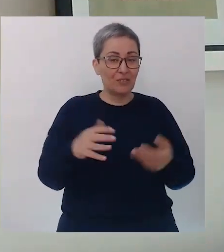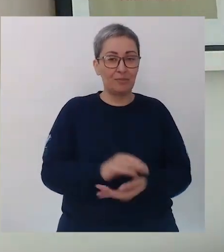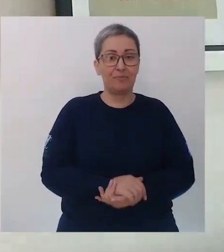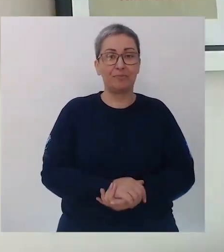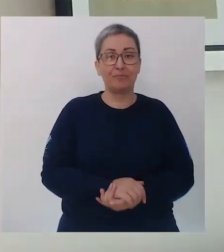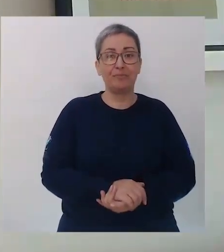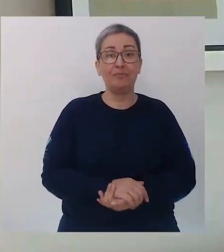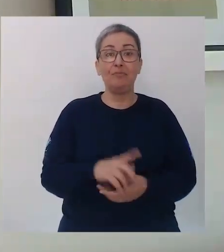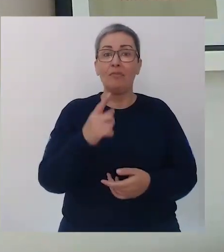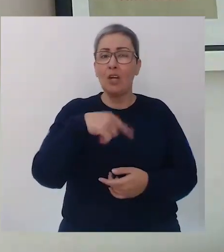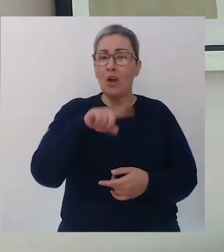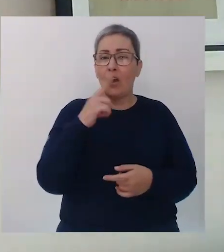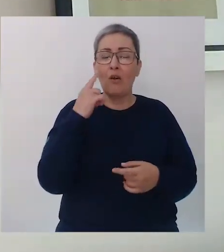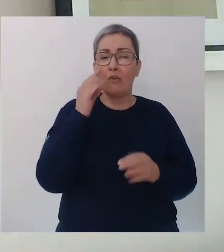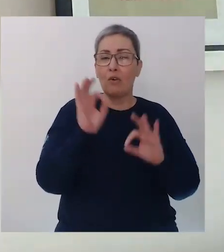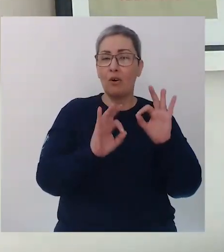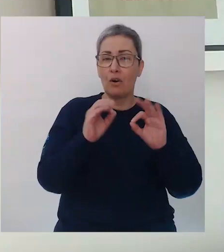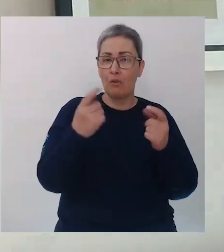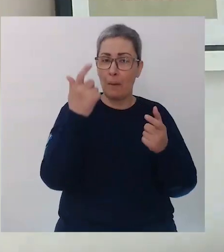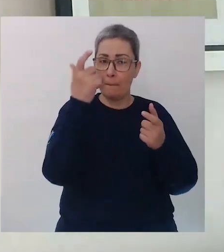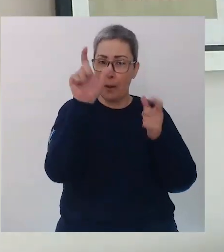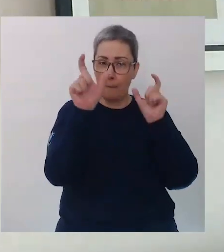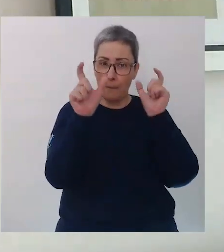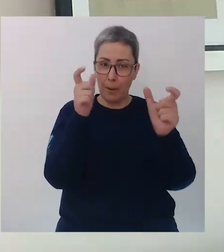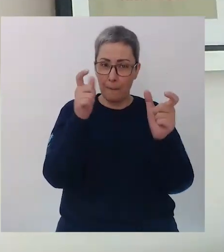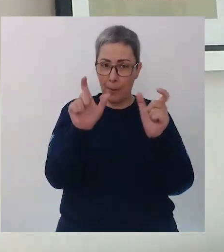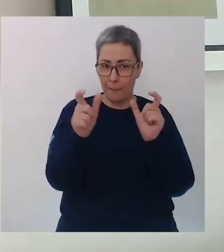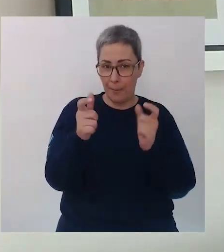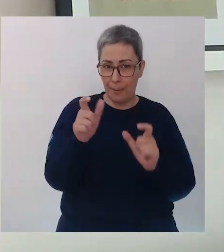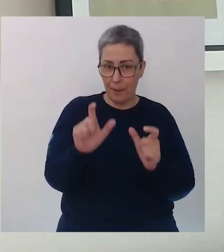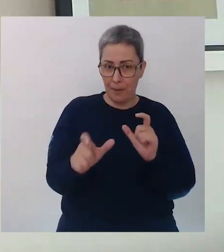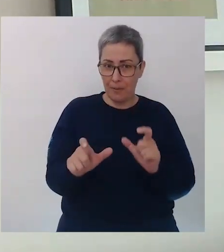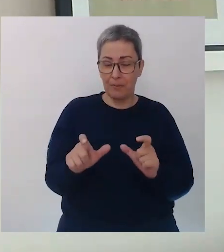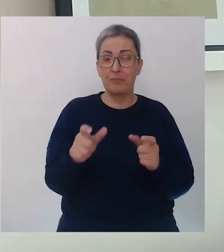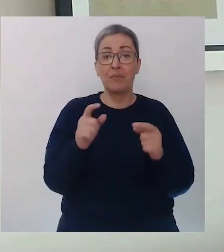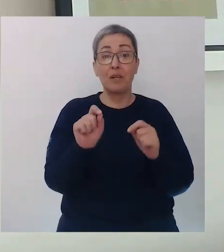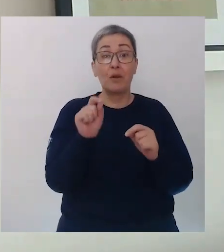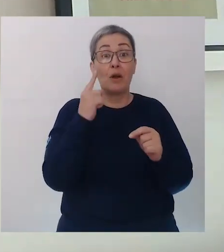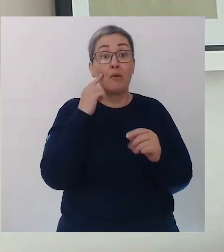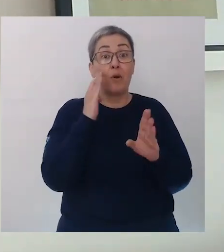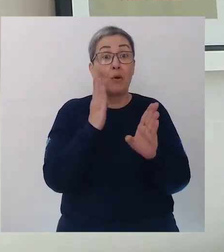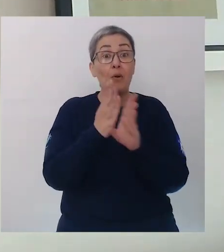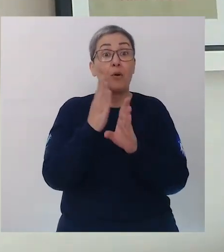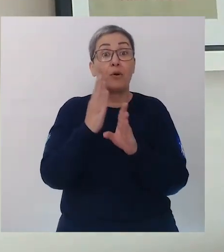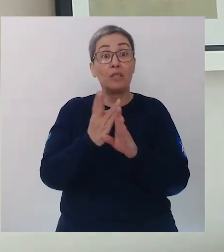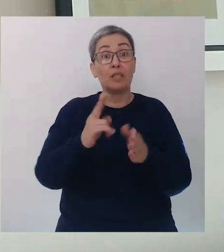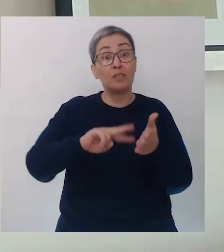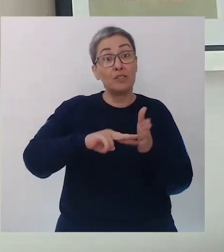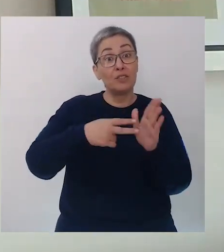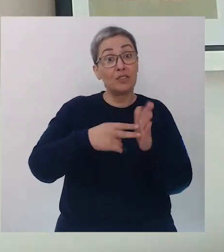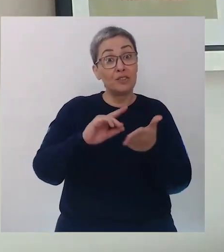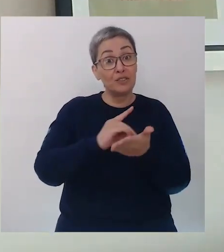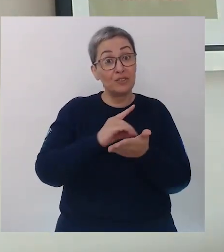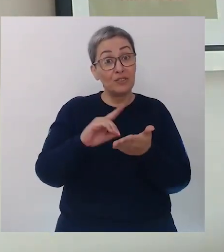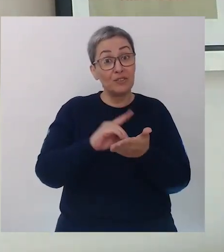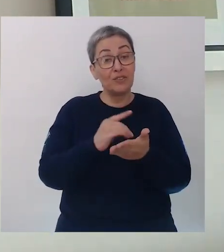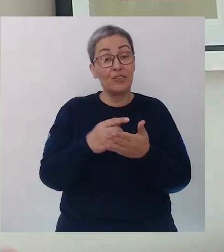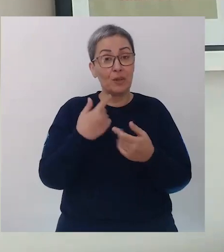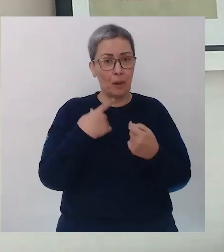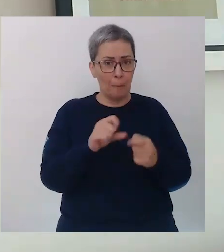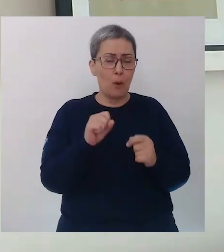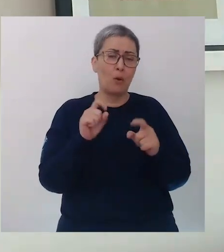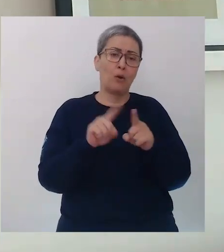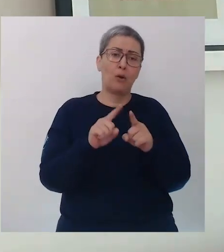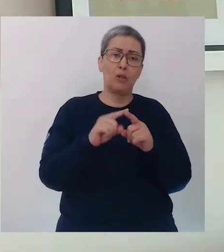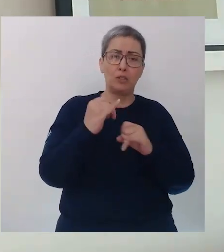hoje? Eu vou colocar então algumas palavras aí na tela para vocês encontrarem o significado delas no dicionário, tá?